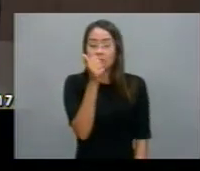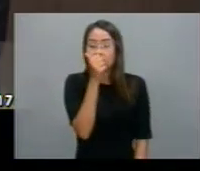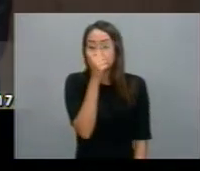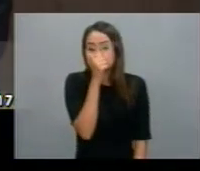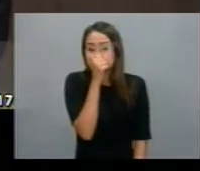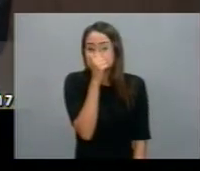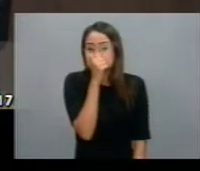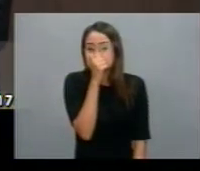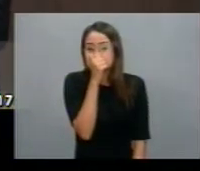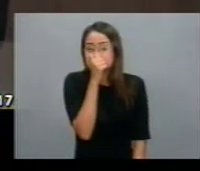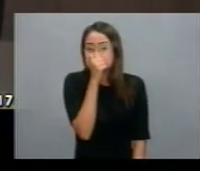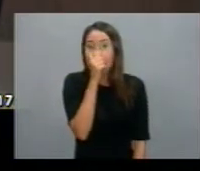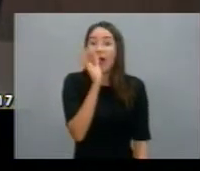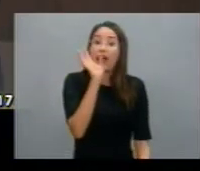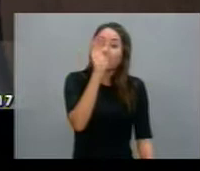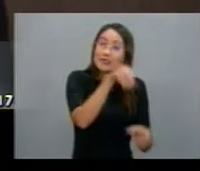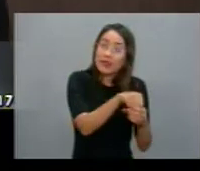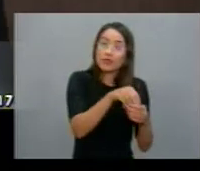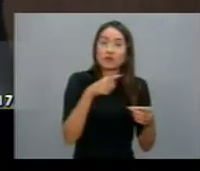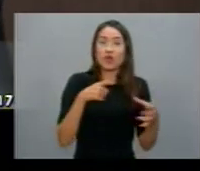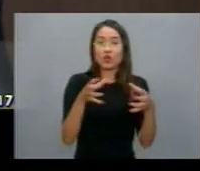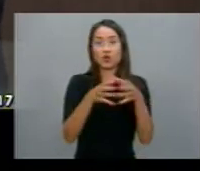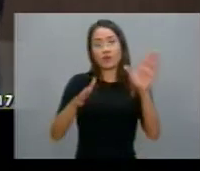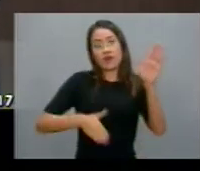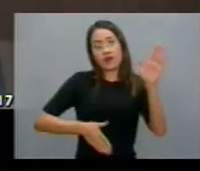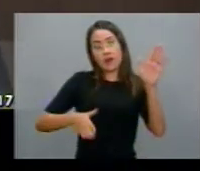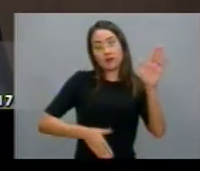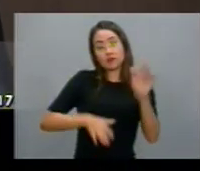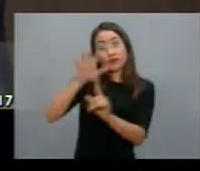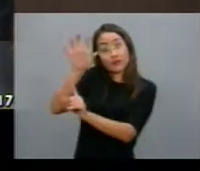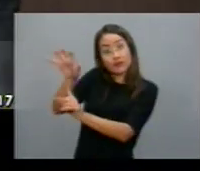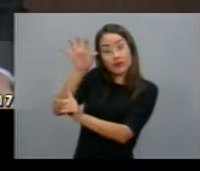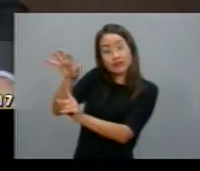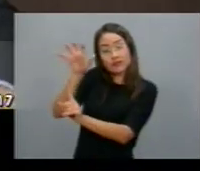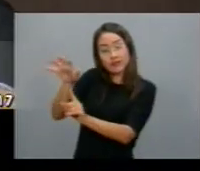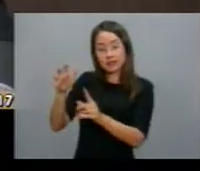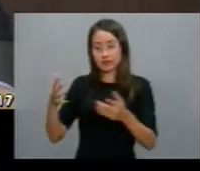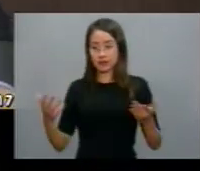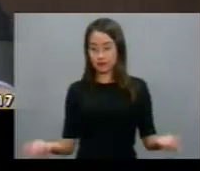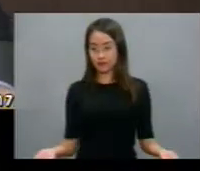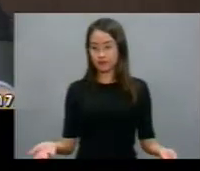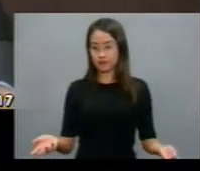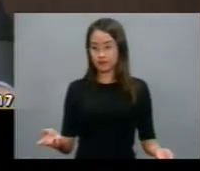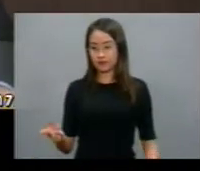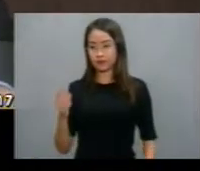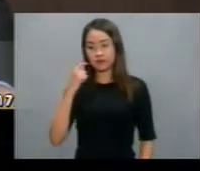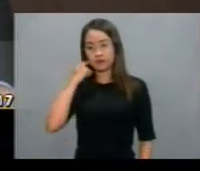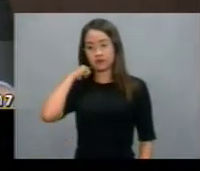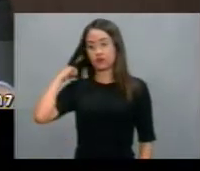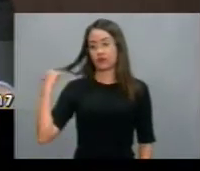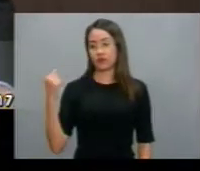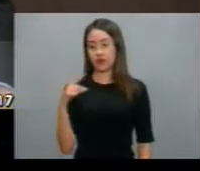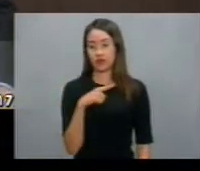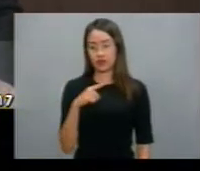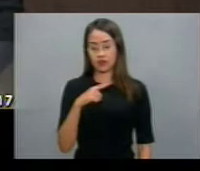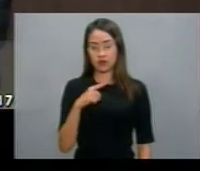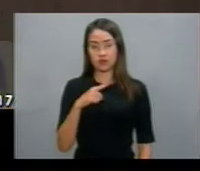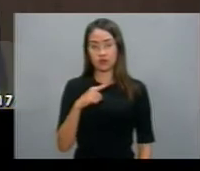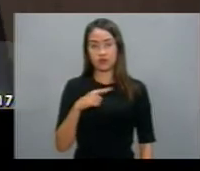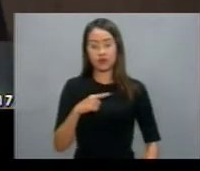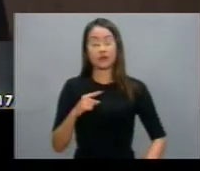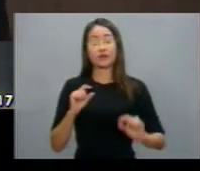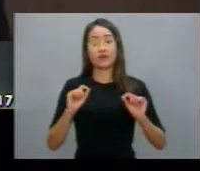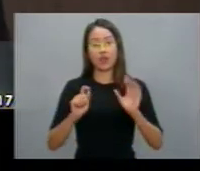controlam o mercado. A superpopulação, o grande número de presos provisórios e presos primários, em geral pelo varejo de